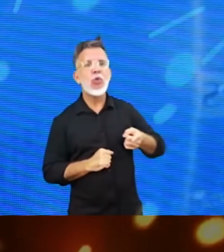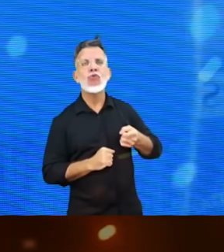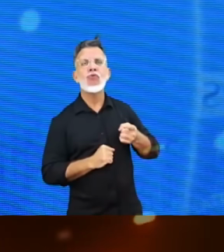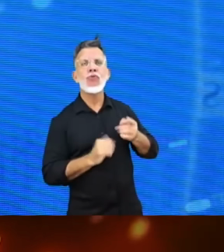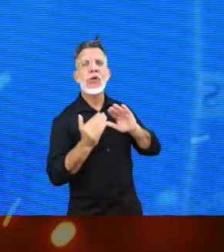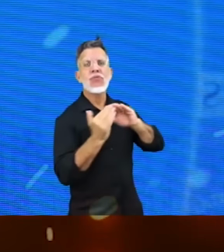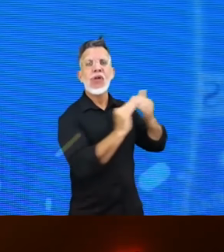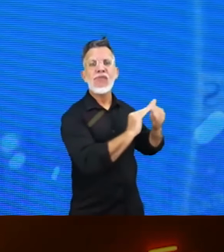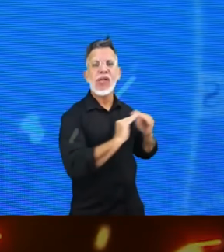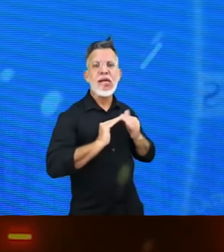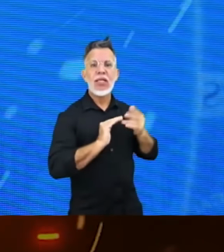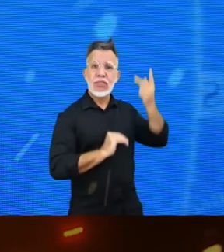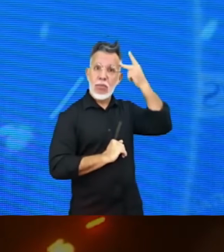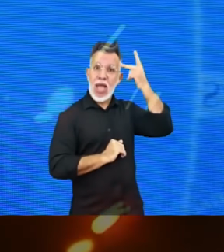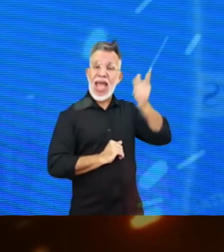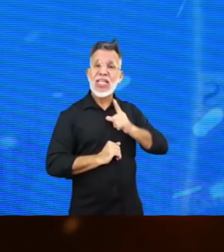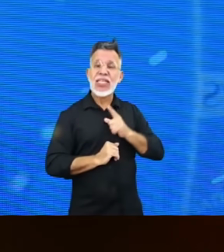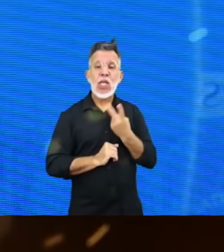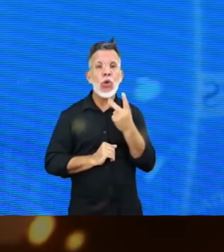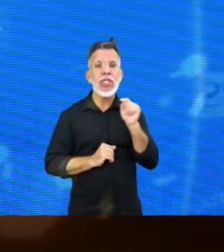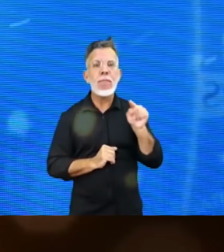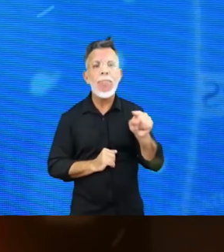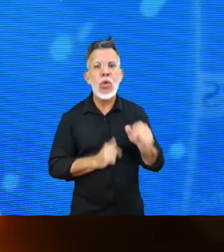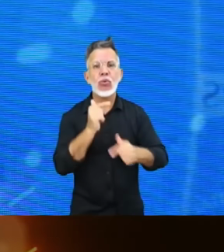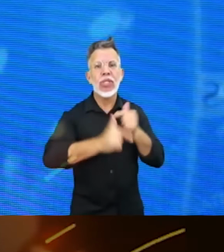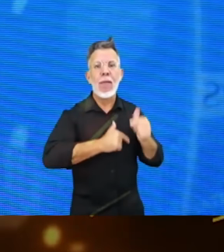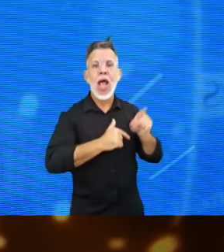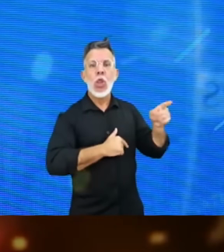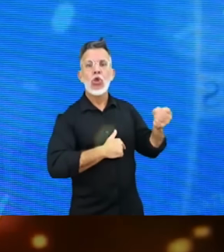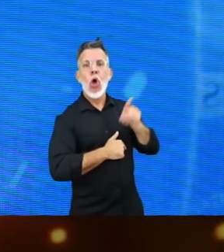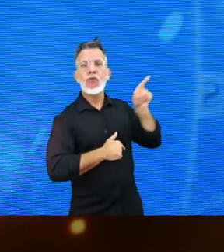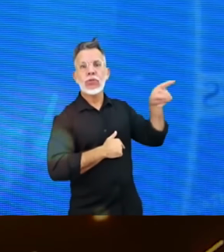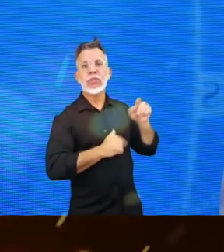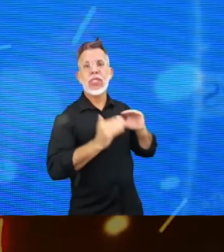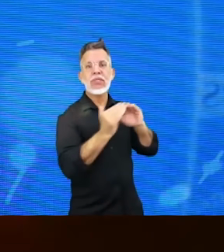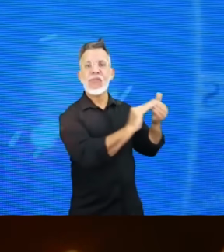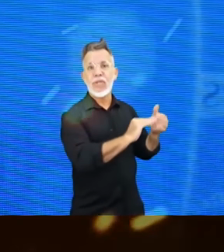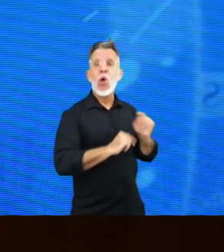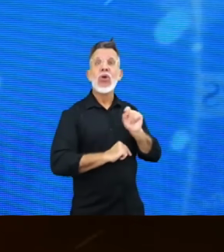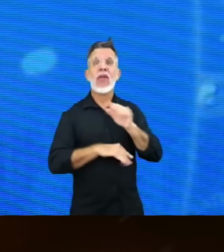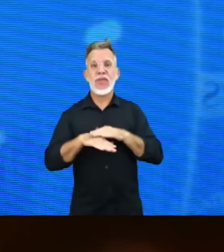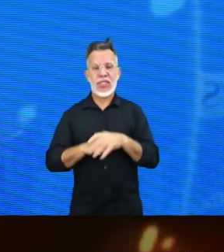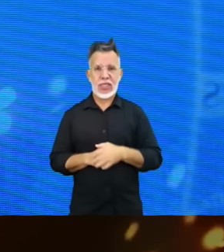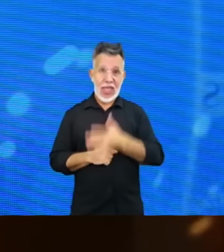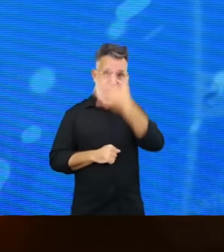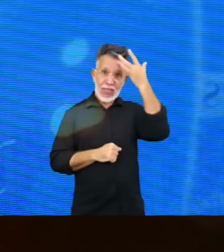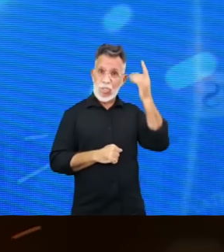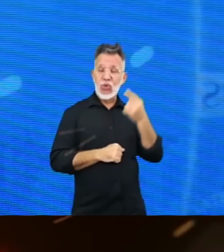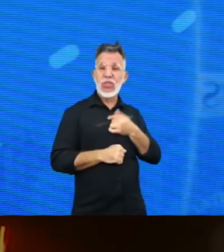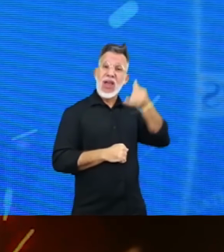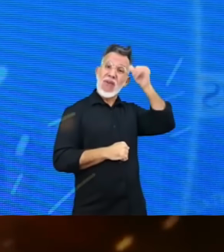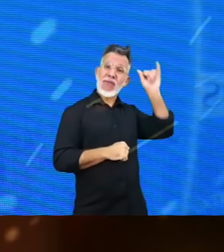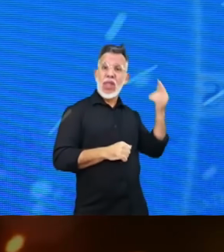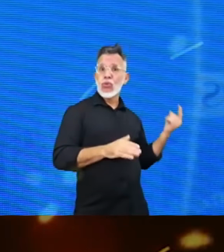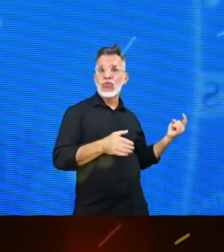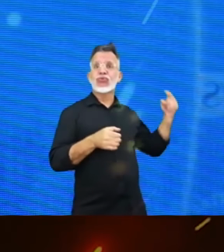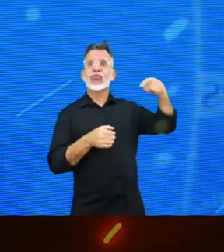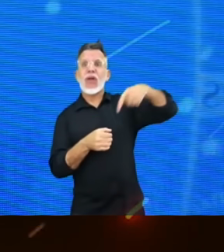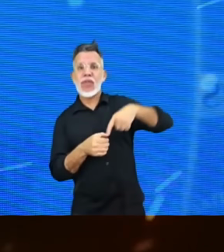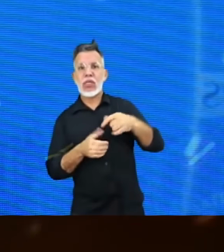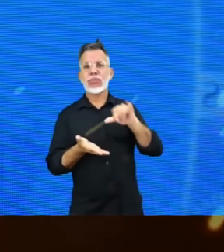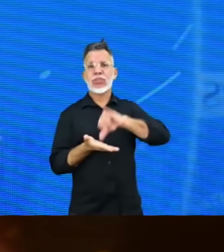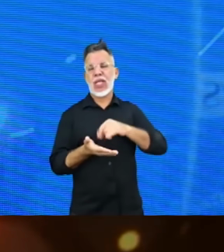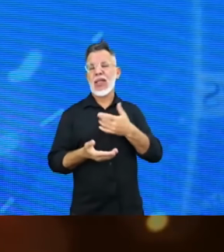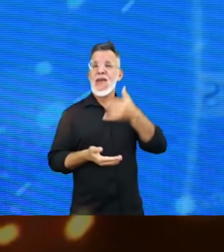gente ter 2.000 empregos novos nessas favelas que que isso vai fazer desafogar o trânsito diminuir esse stress que você vive sentindo todos os dias criar os